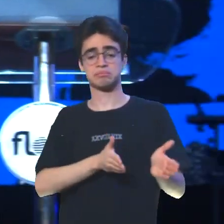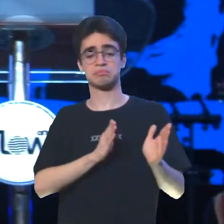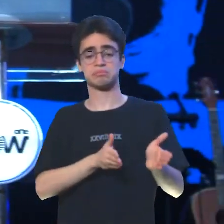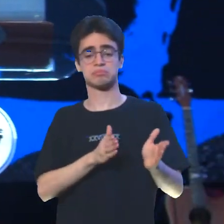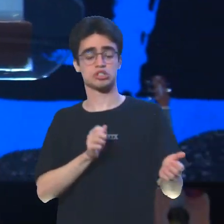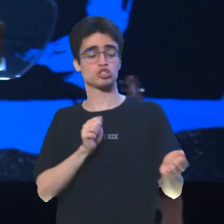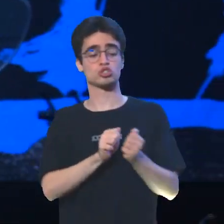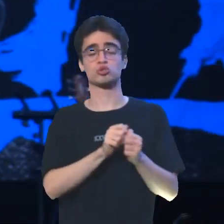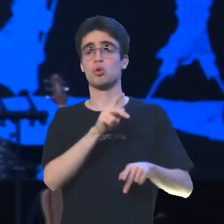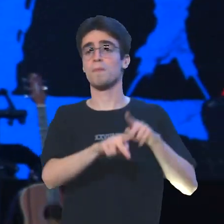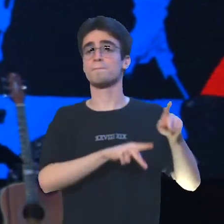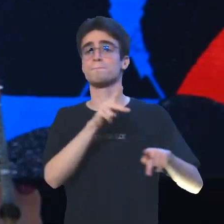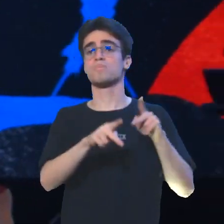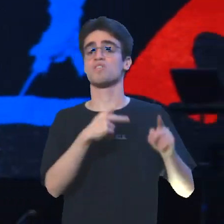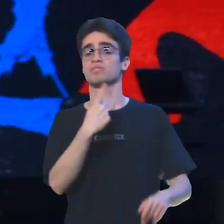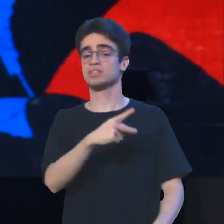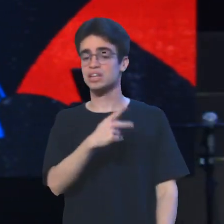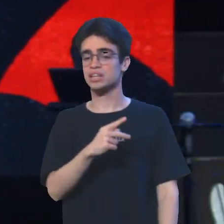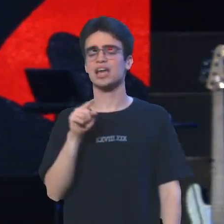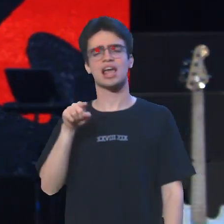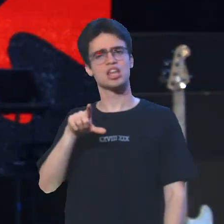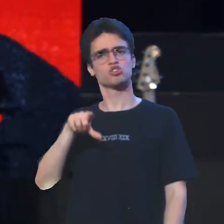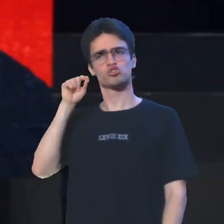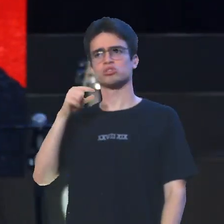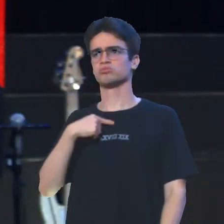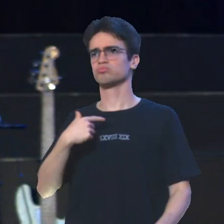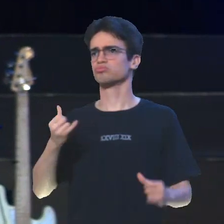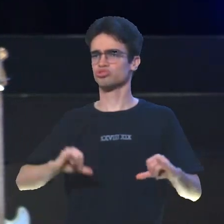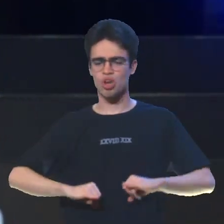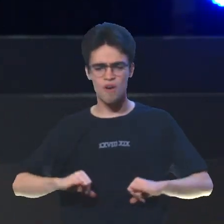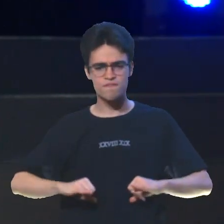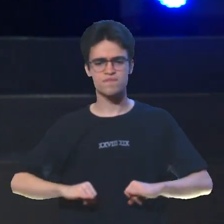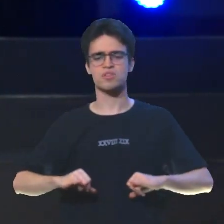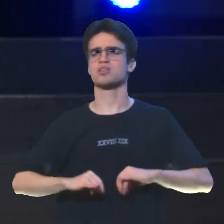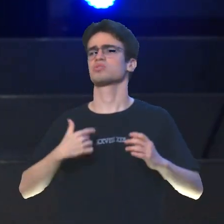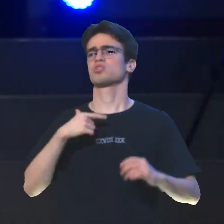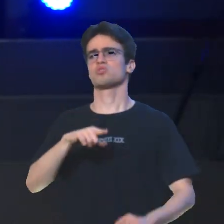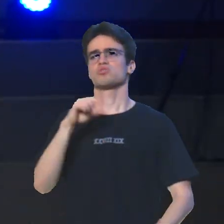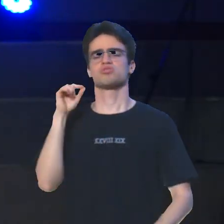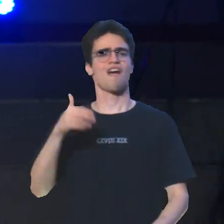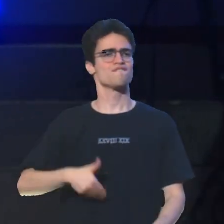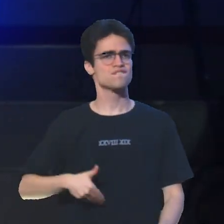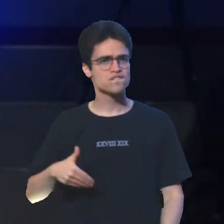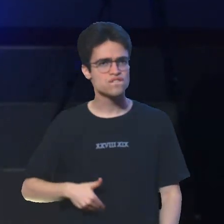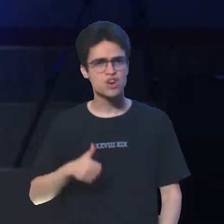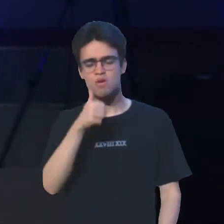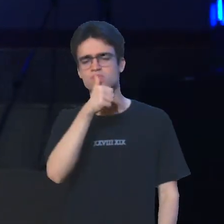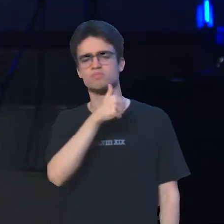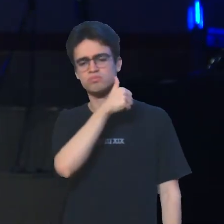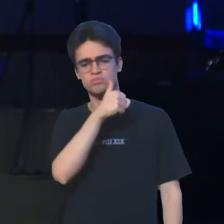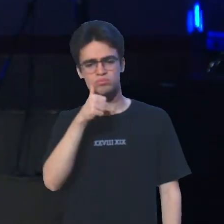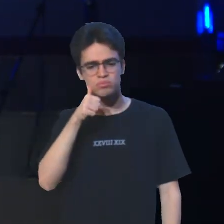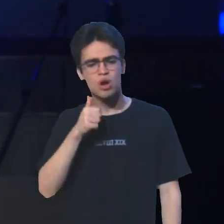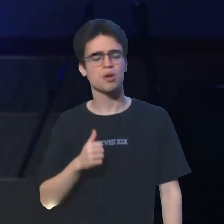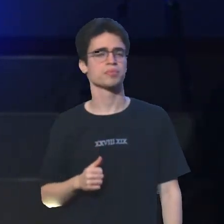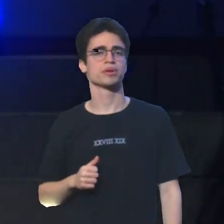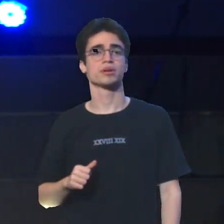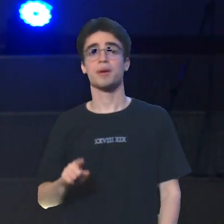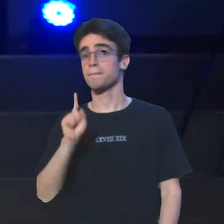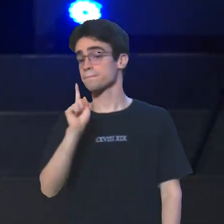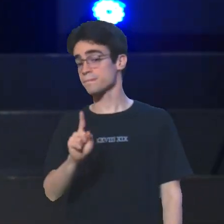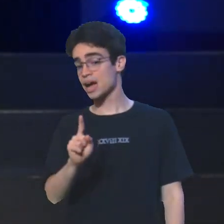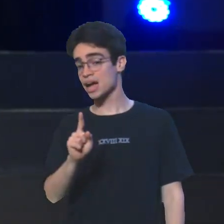seu povo, até mesmo ficar sofrendo com eles, até mesmo passar fome junto com eles. Só que tem